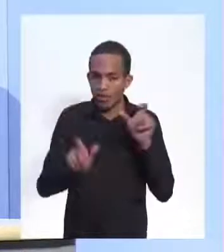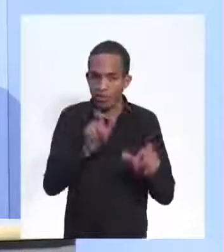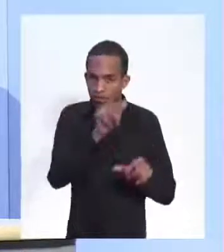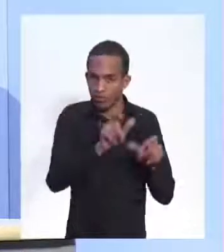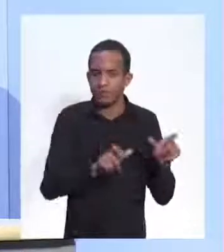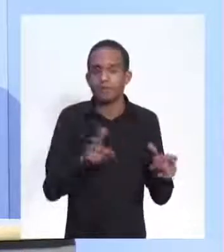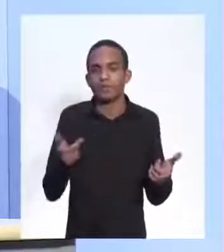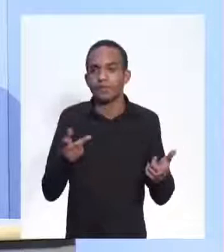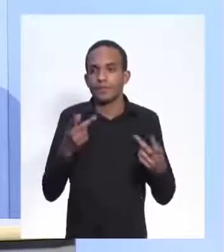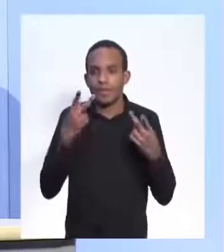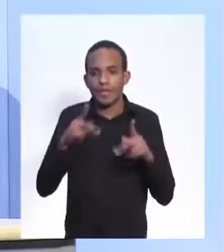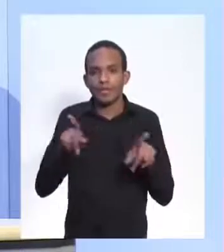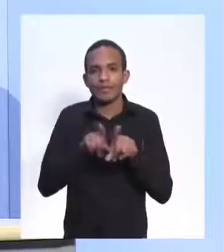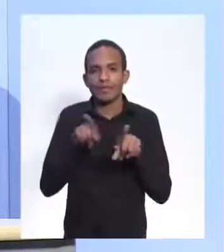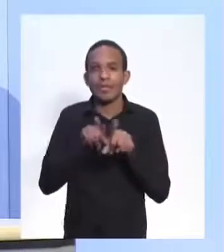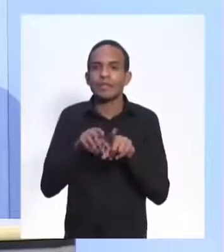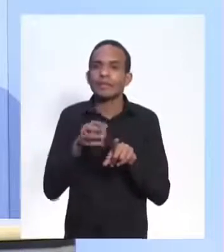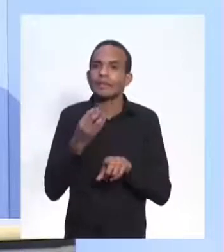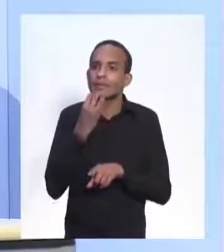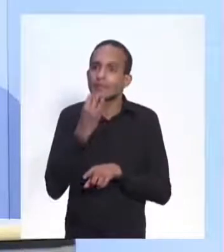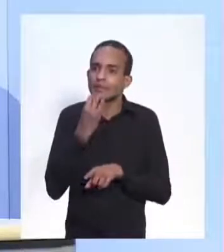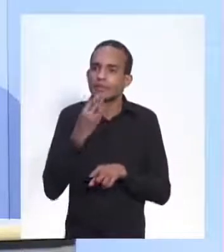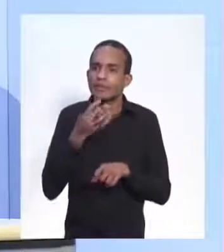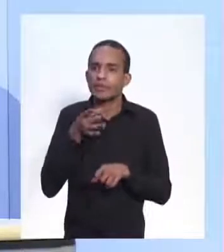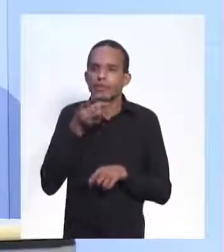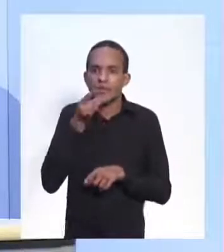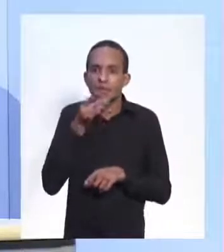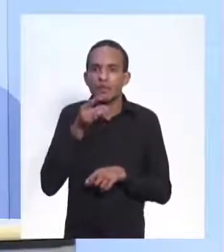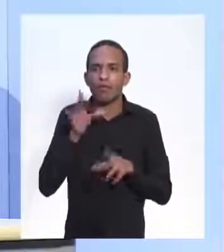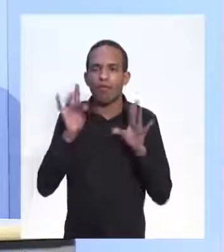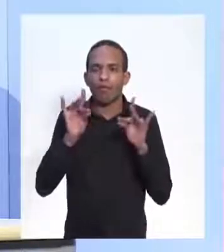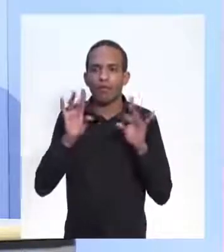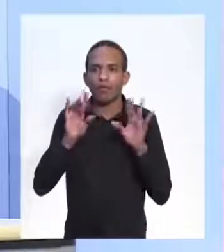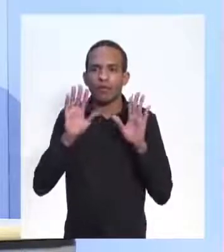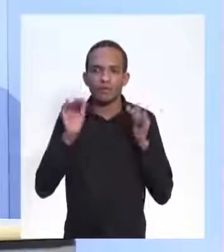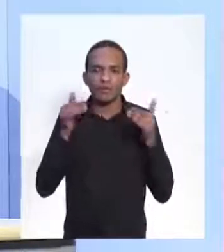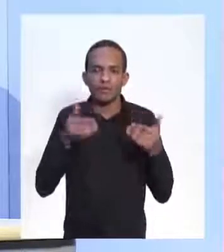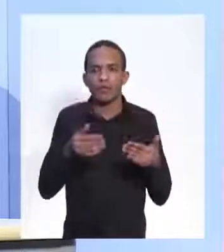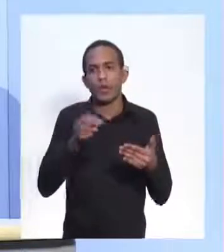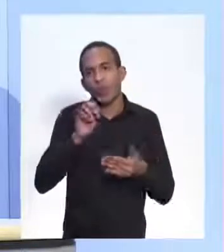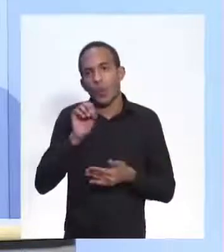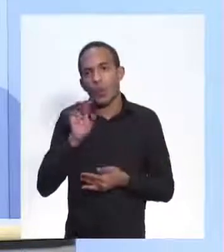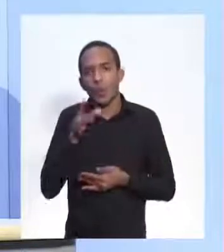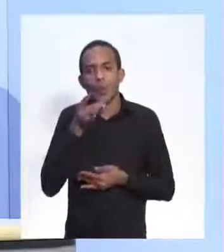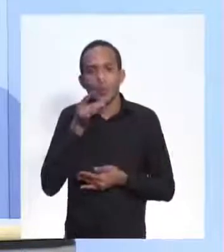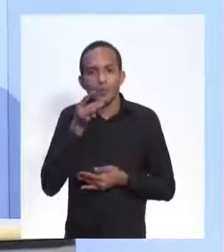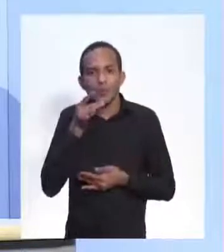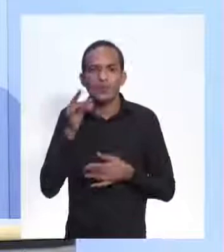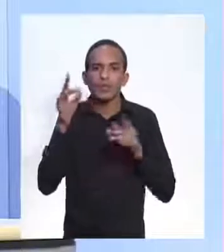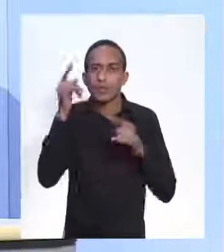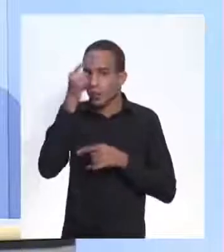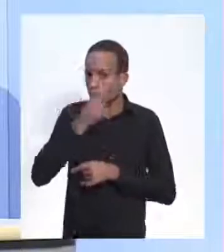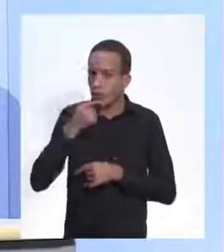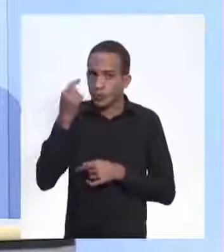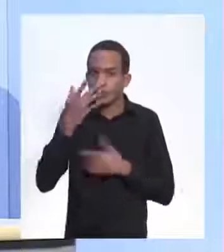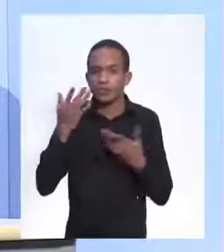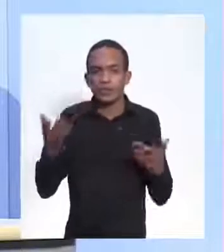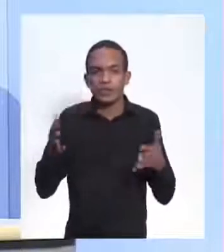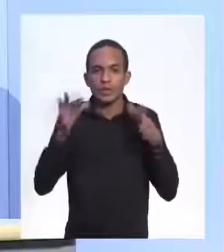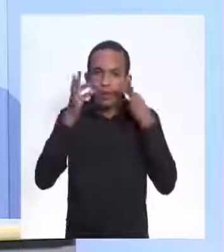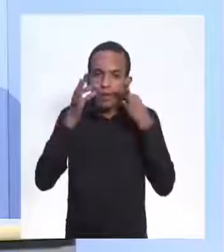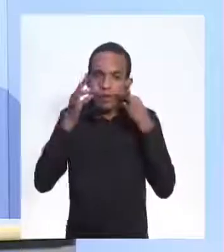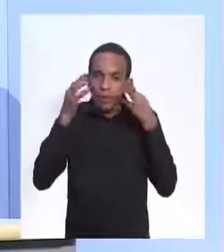então ela é fixada, né, com uma cola específica, ou um adesivo específico no rosto. Então, essa prótese,